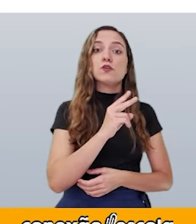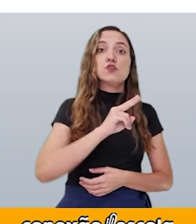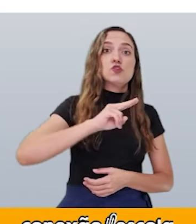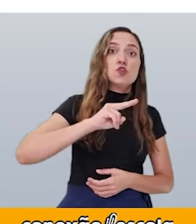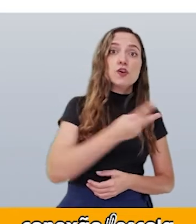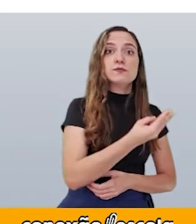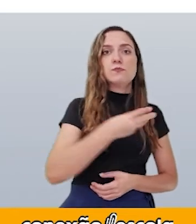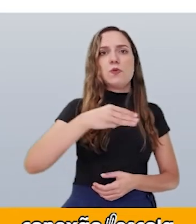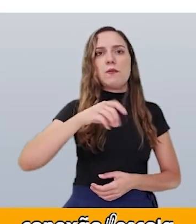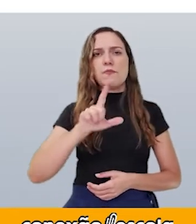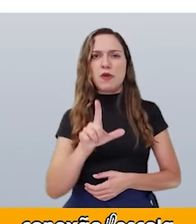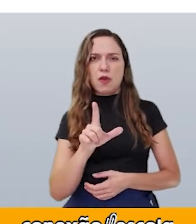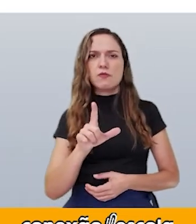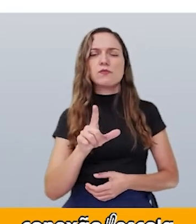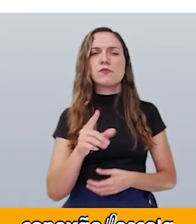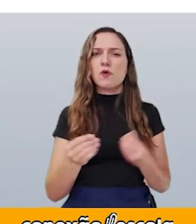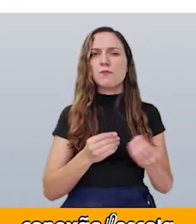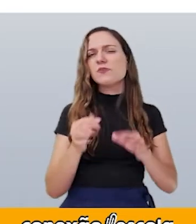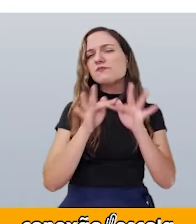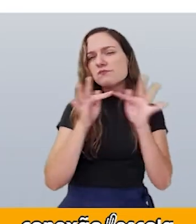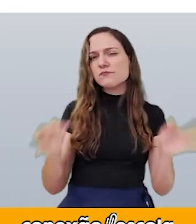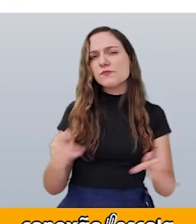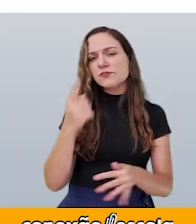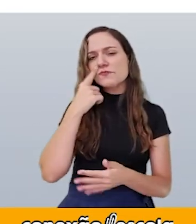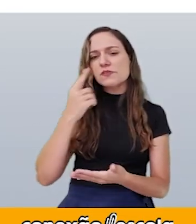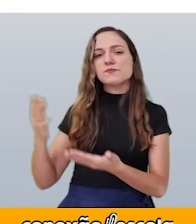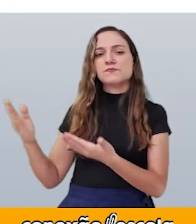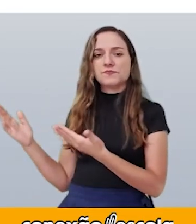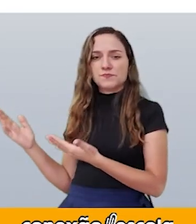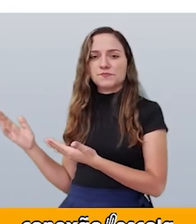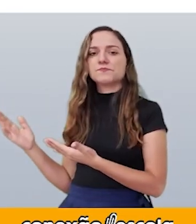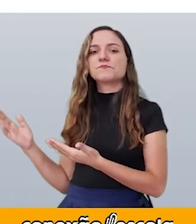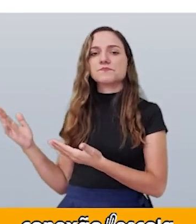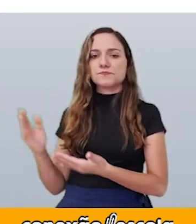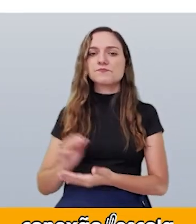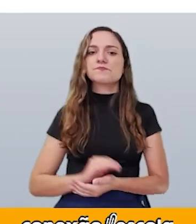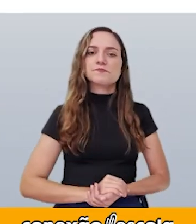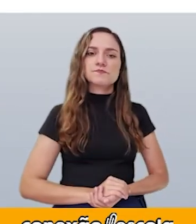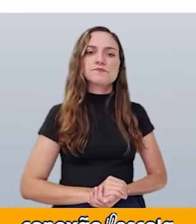2.000 mililitros. É bem simples. Veja só.